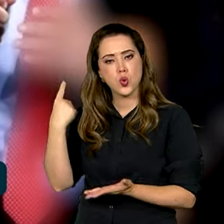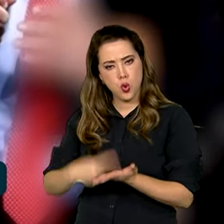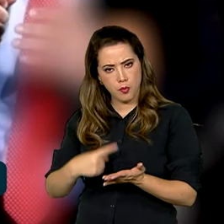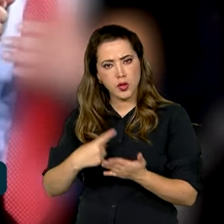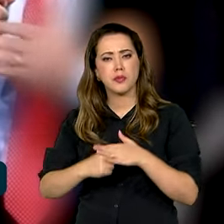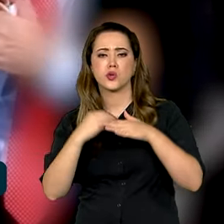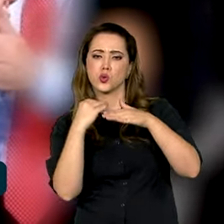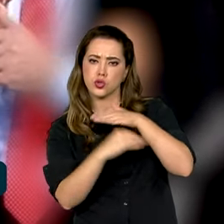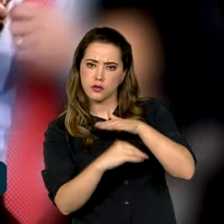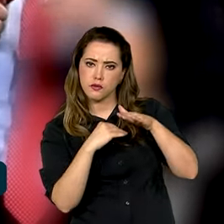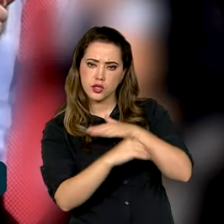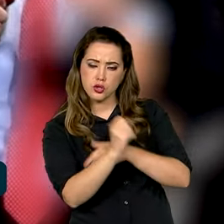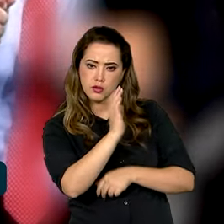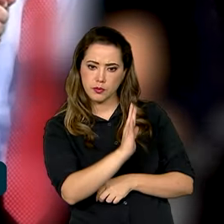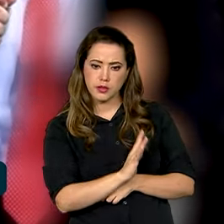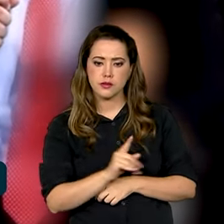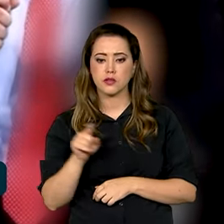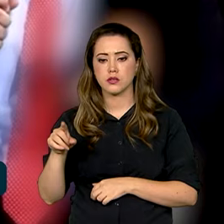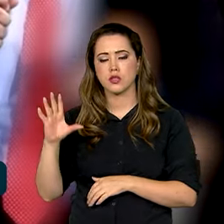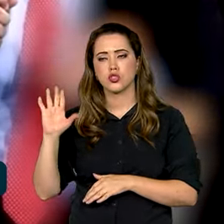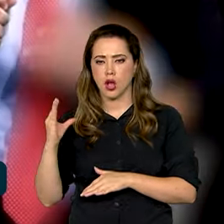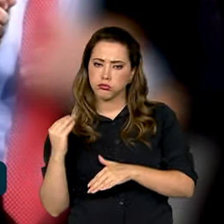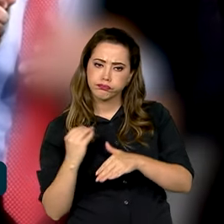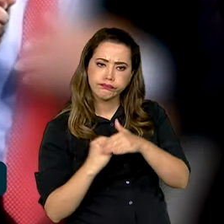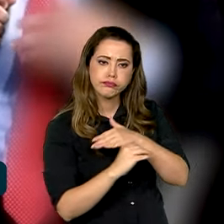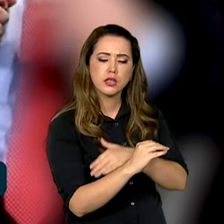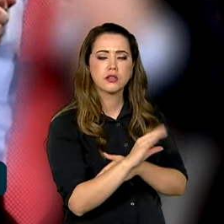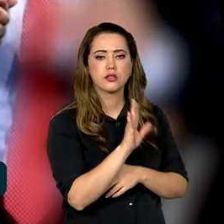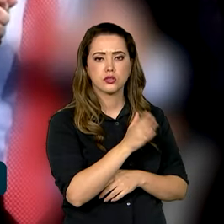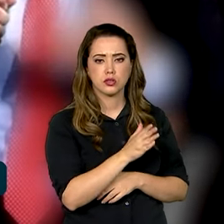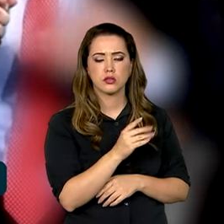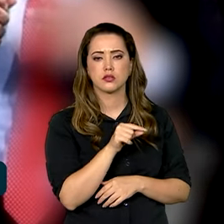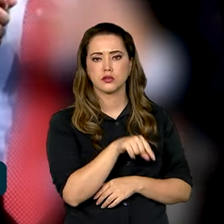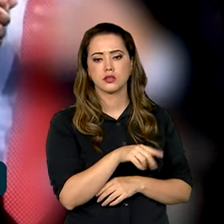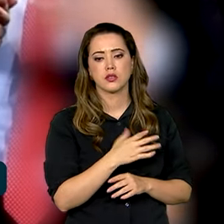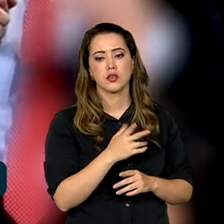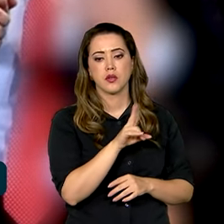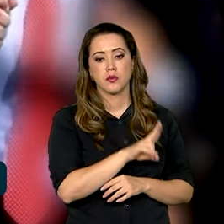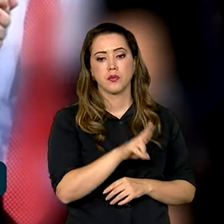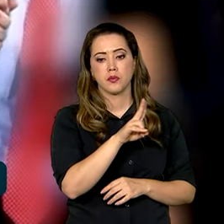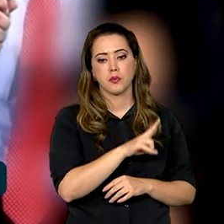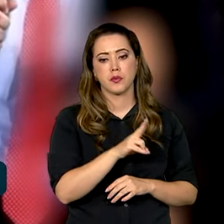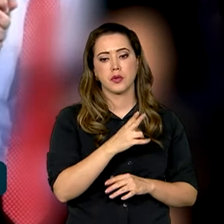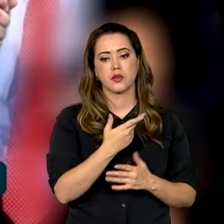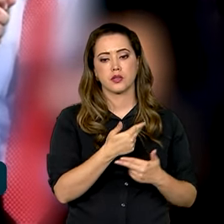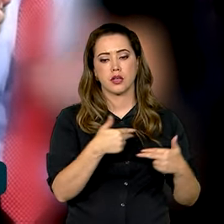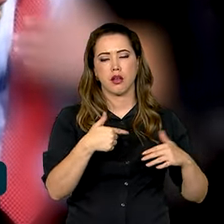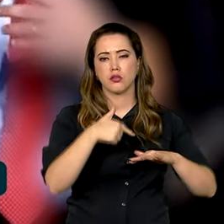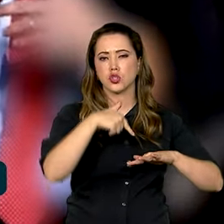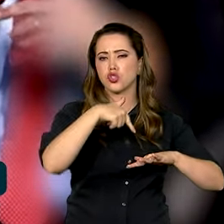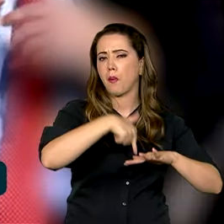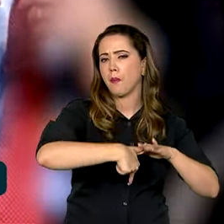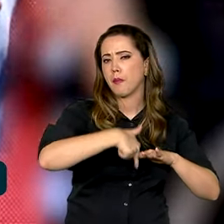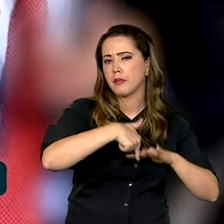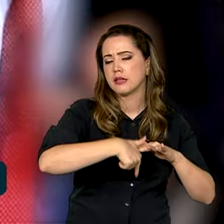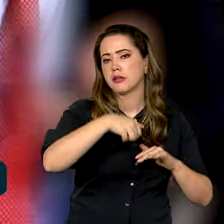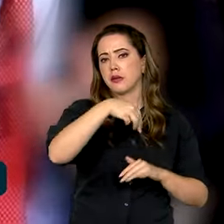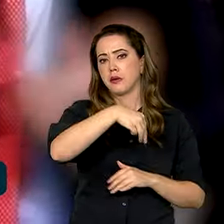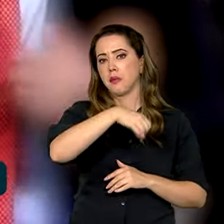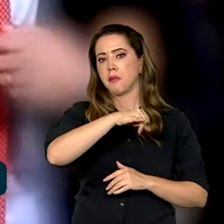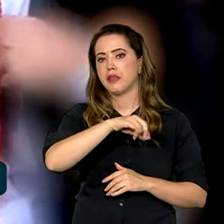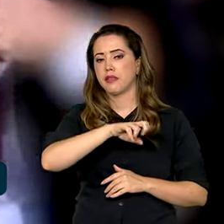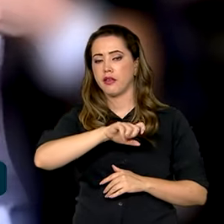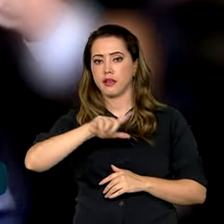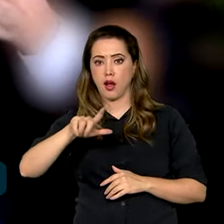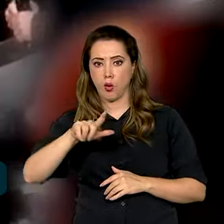no Brasil. O senhor sabe que fizeram um aporte grande de recursos para a exploração de minerais críticos e agora